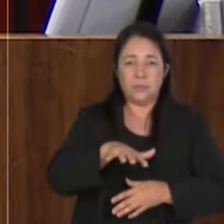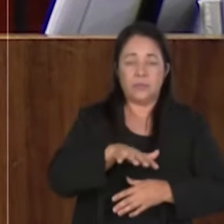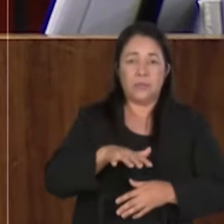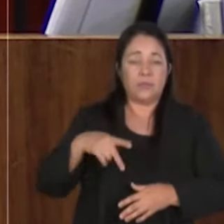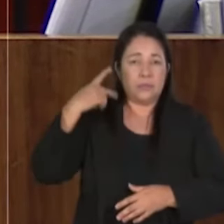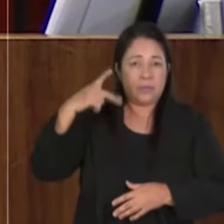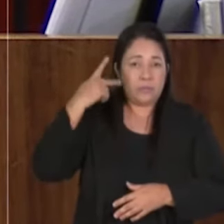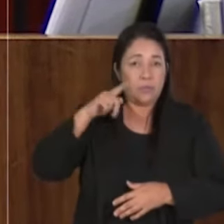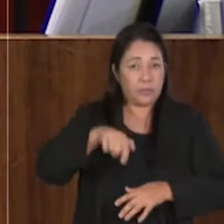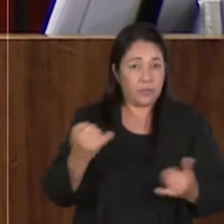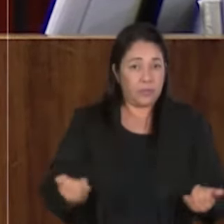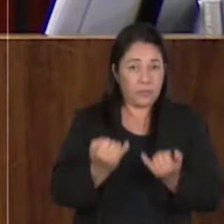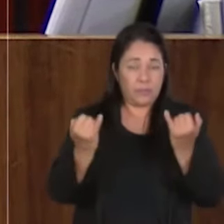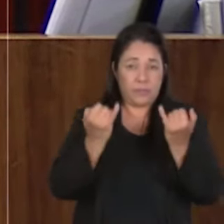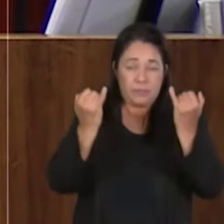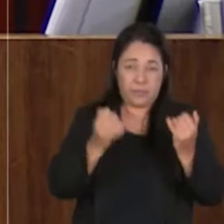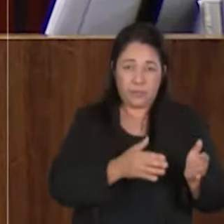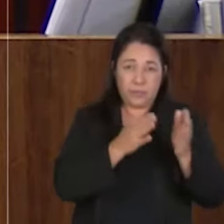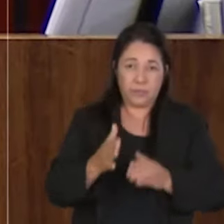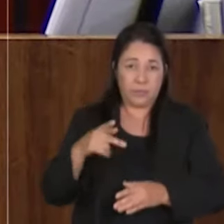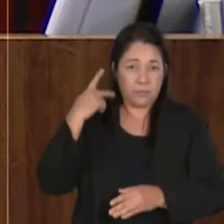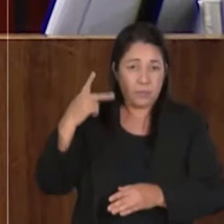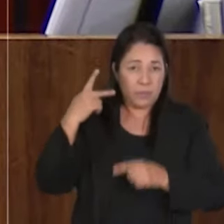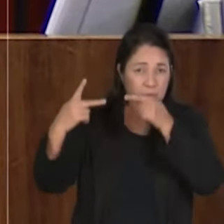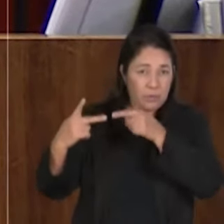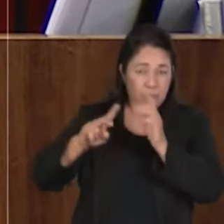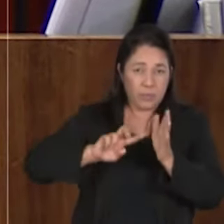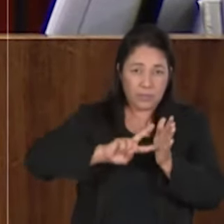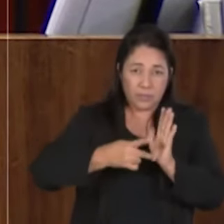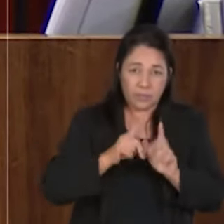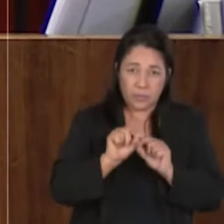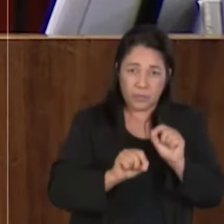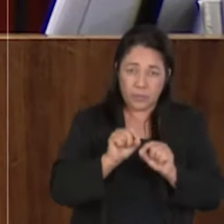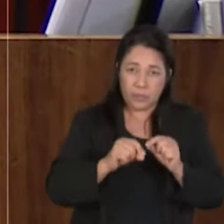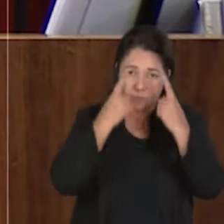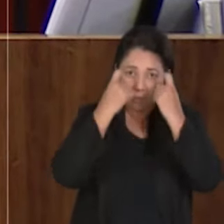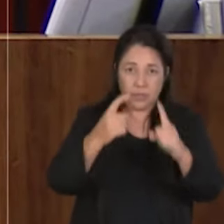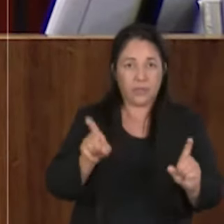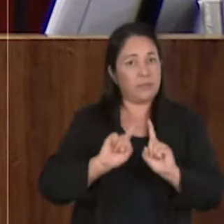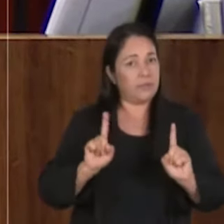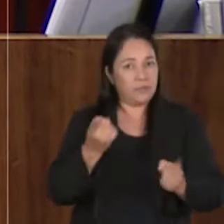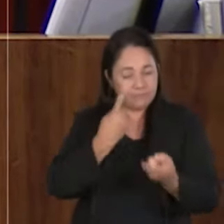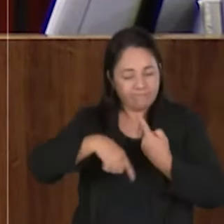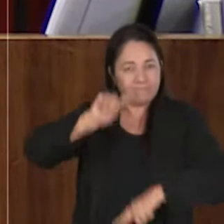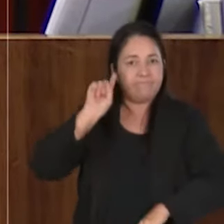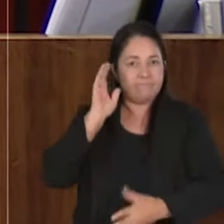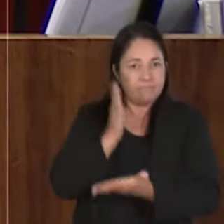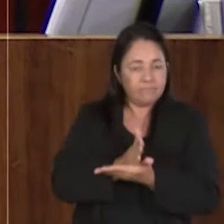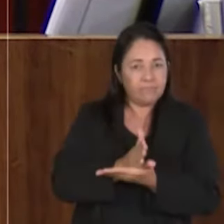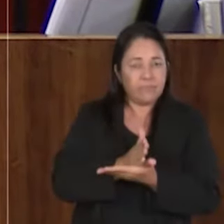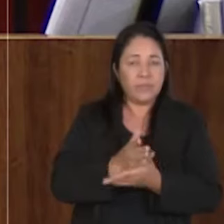política tão necessária. Política não é violência, é a superação da violência.